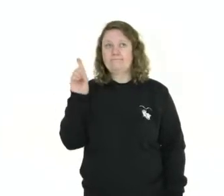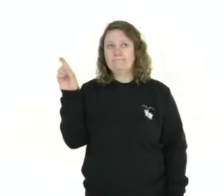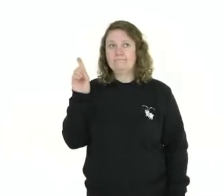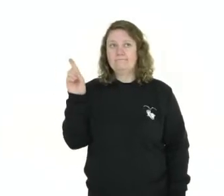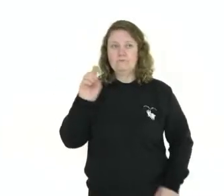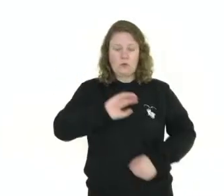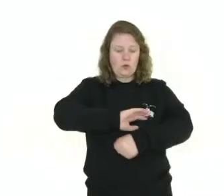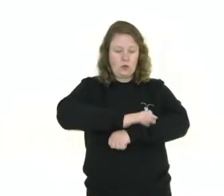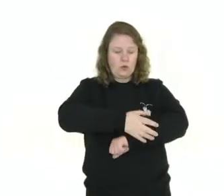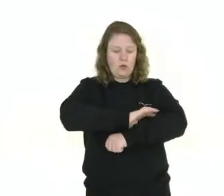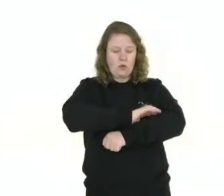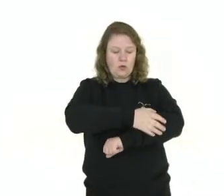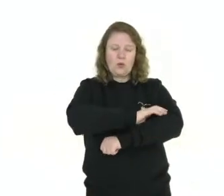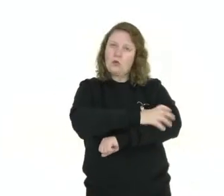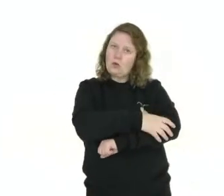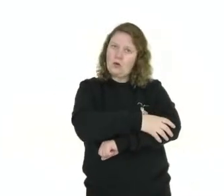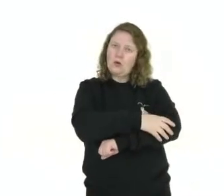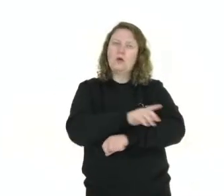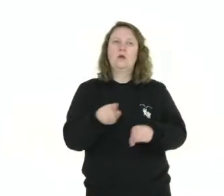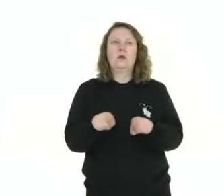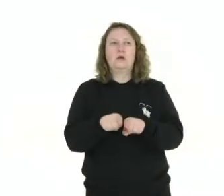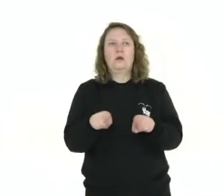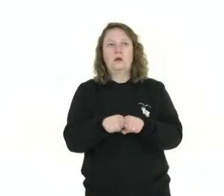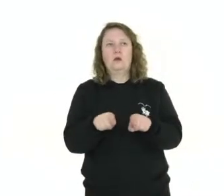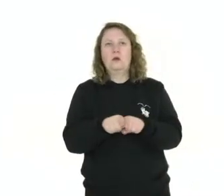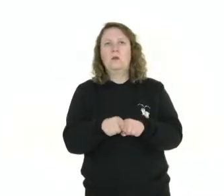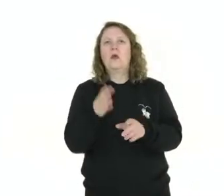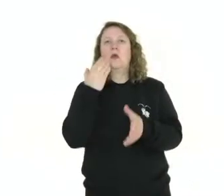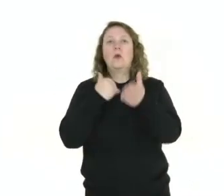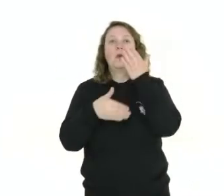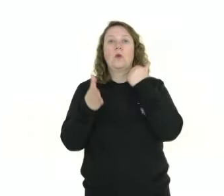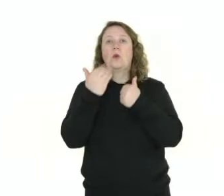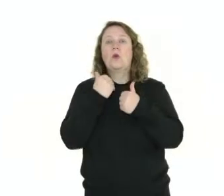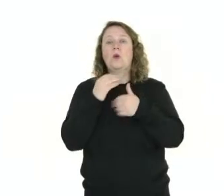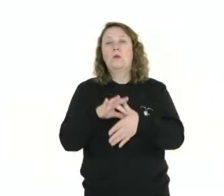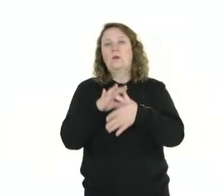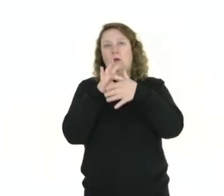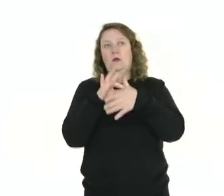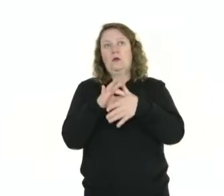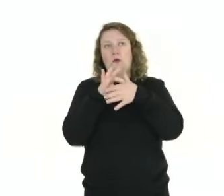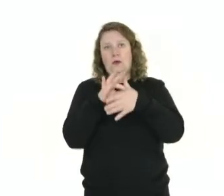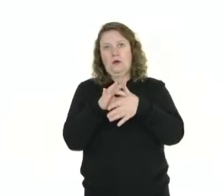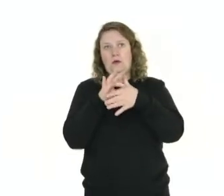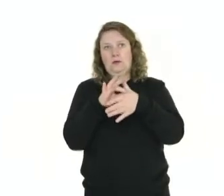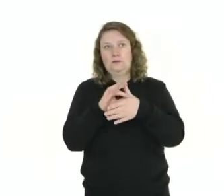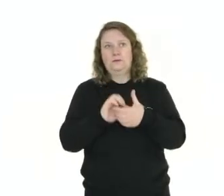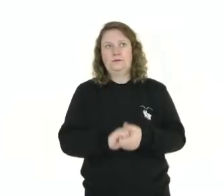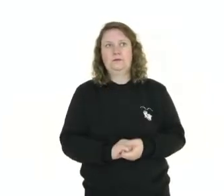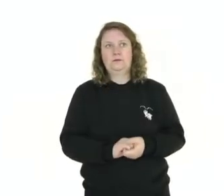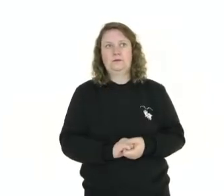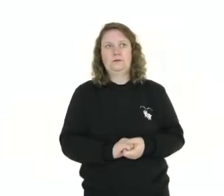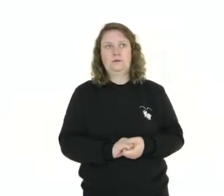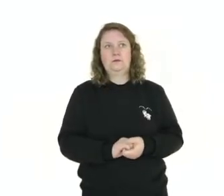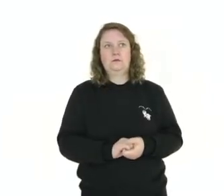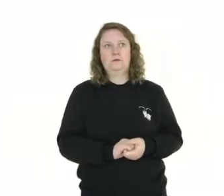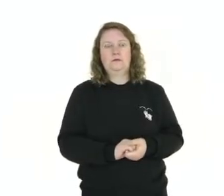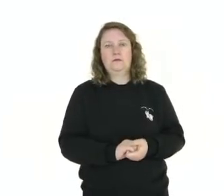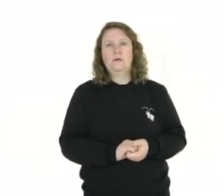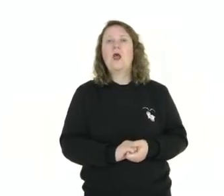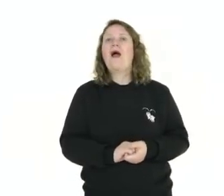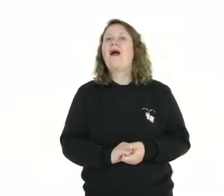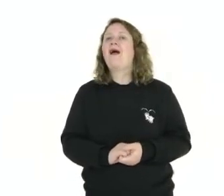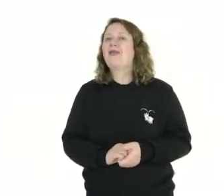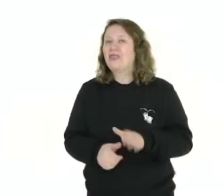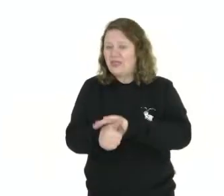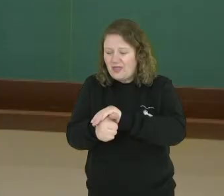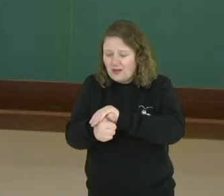achatado e é menos espesso. Também são carnívoros, tá? Também não, eles são carnívoros, porque eu ia falar das tartarugas, mas as tartarugas não